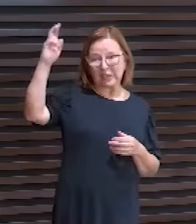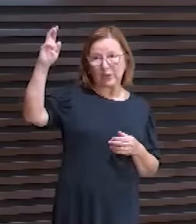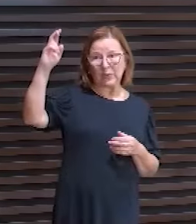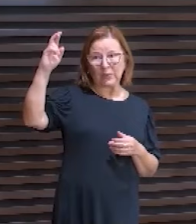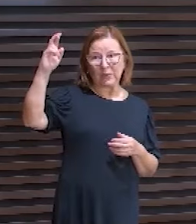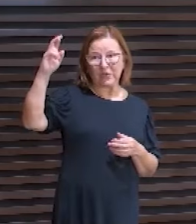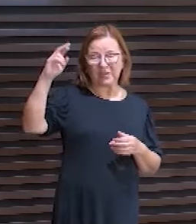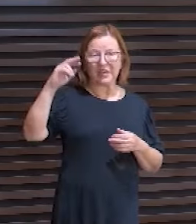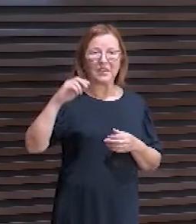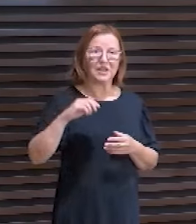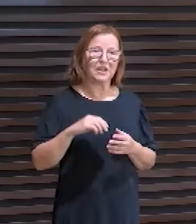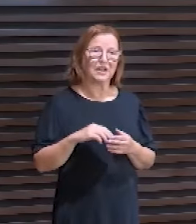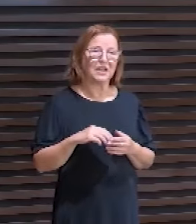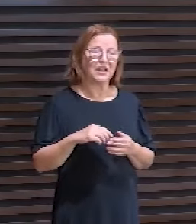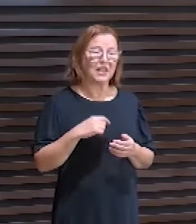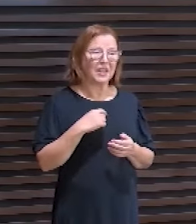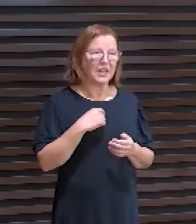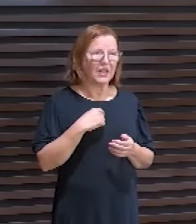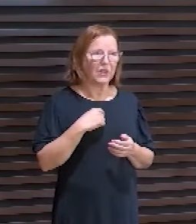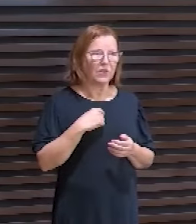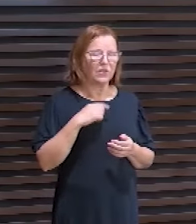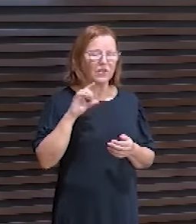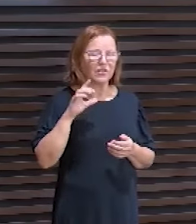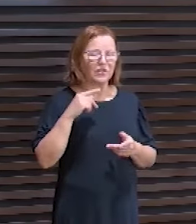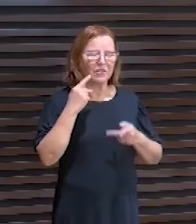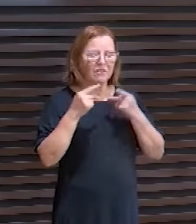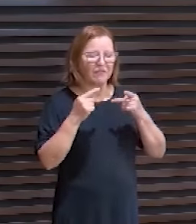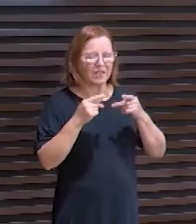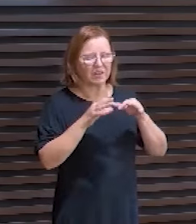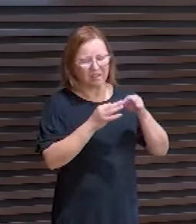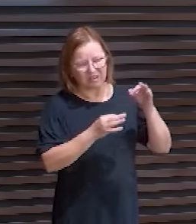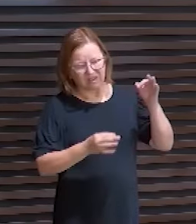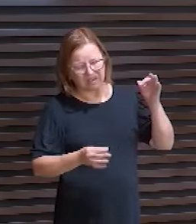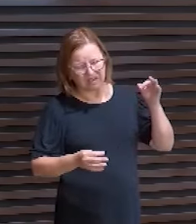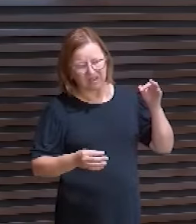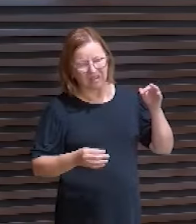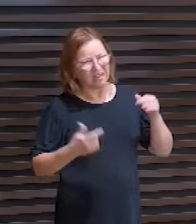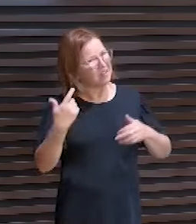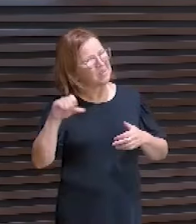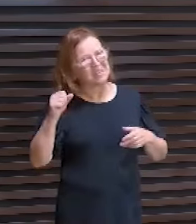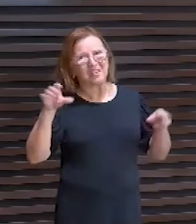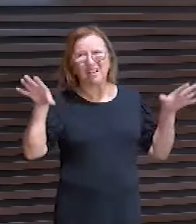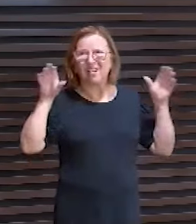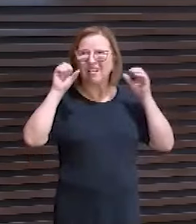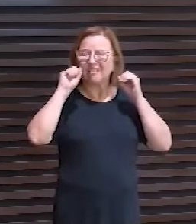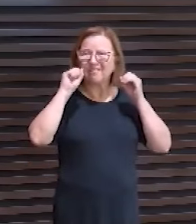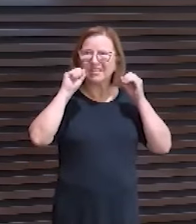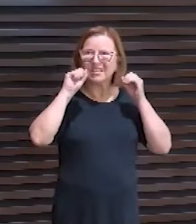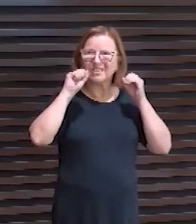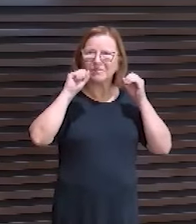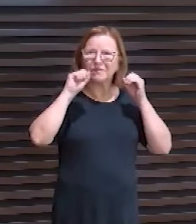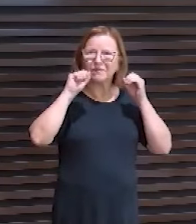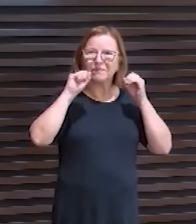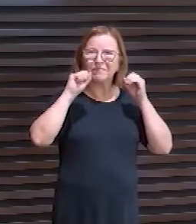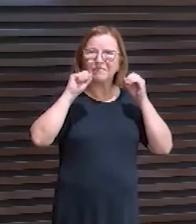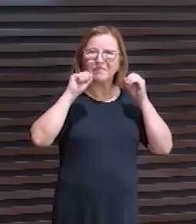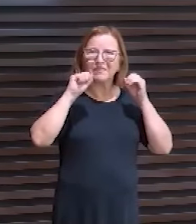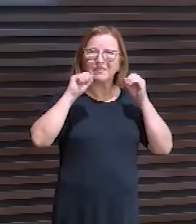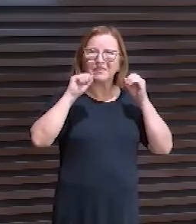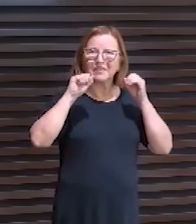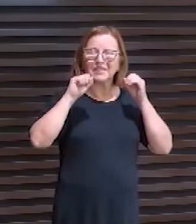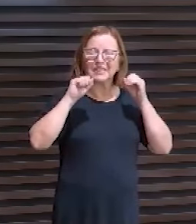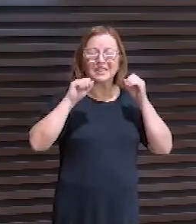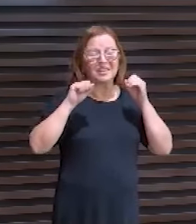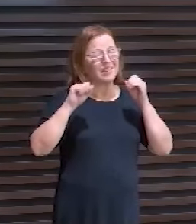eu e eu não consigo ouvir e me conformar com a mudança que o senhor quer fazer na minha